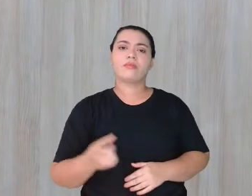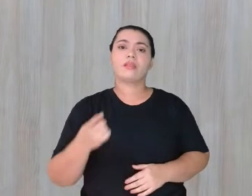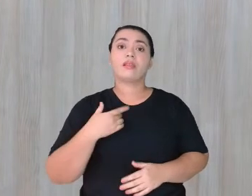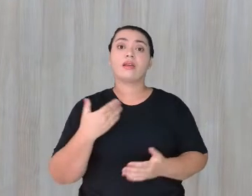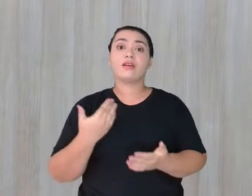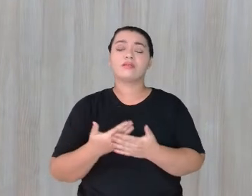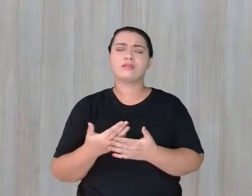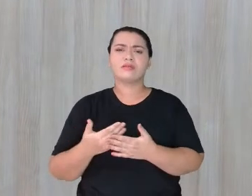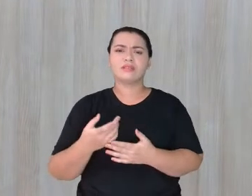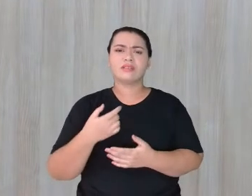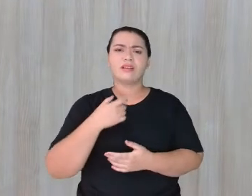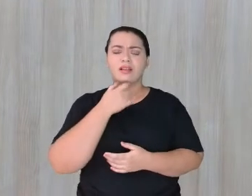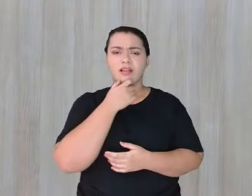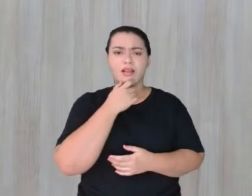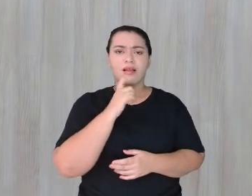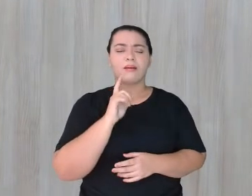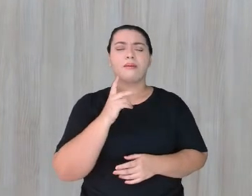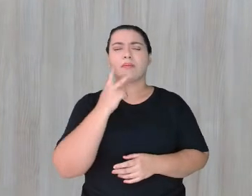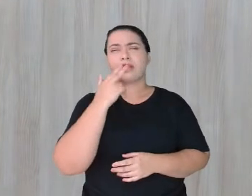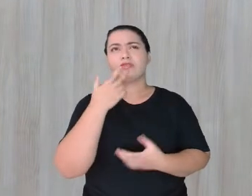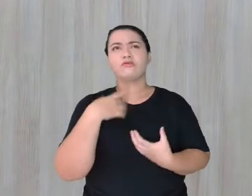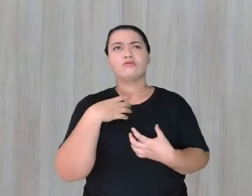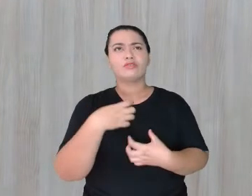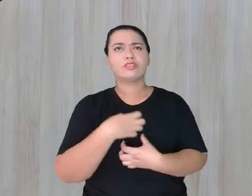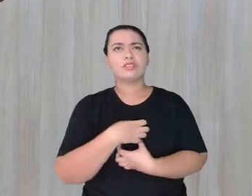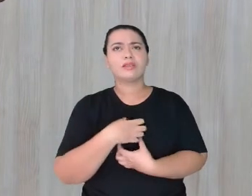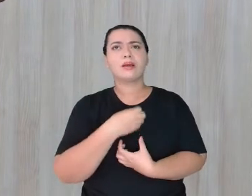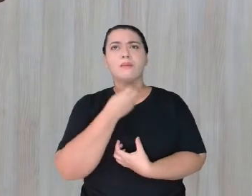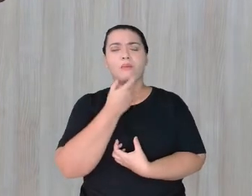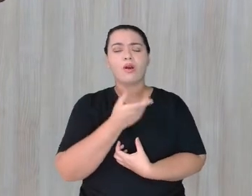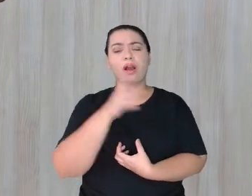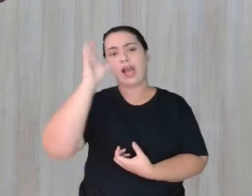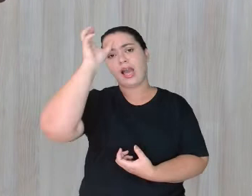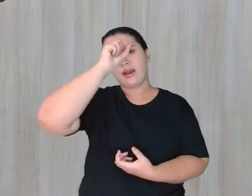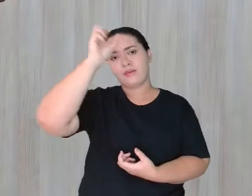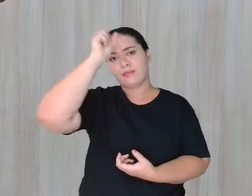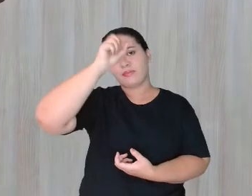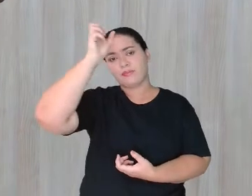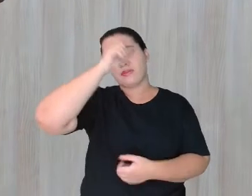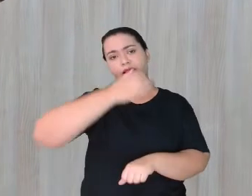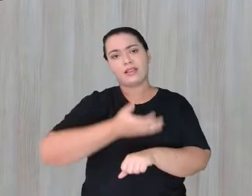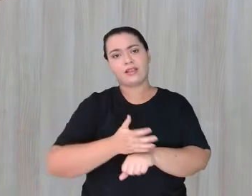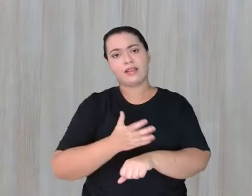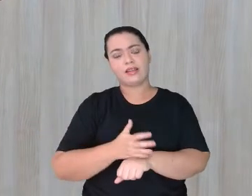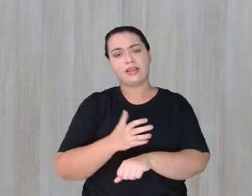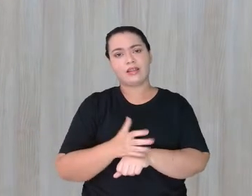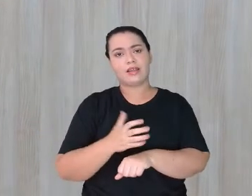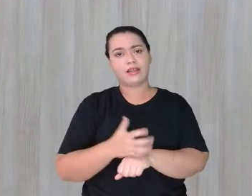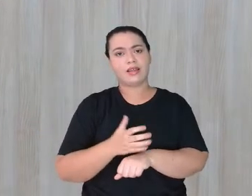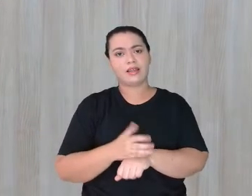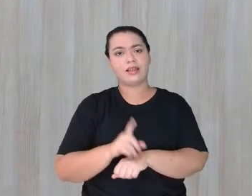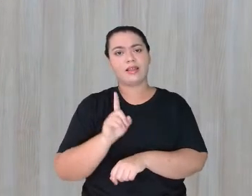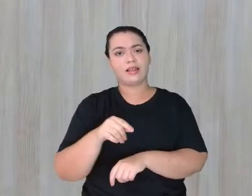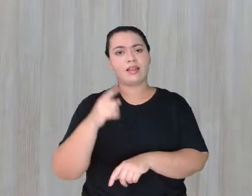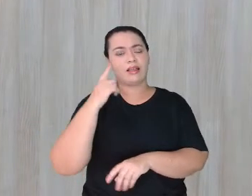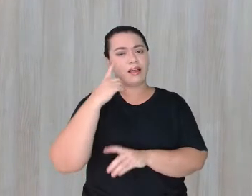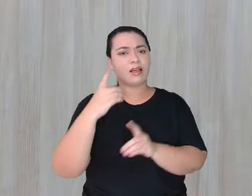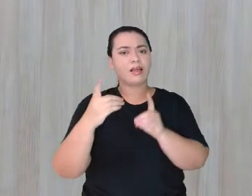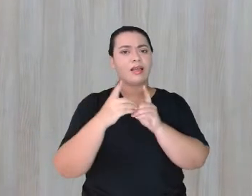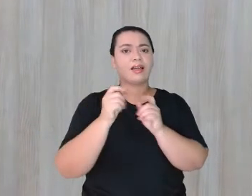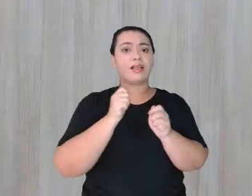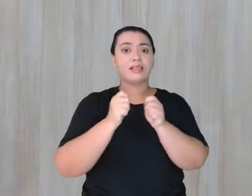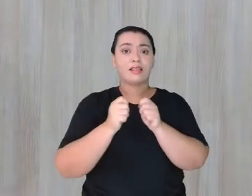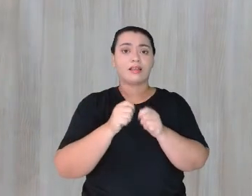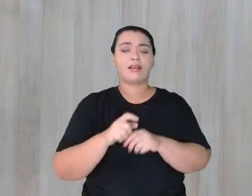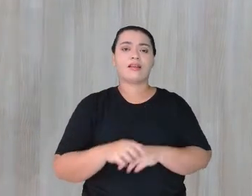estudando inglês, uma forma muito boa de aprender e de exercitar a língua que você está aprendendo é através das entrevistas, porque você